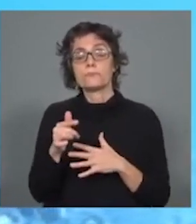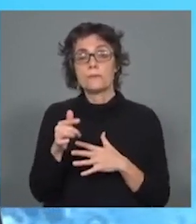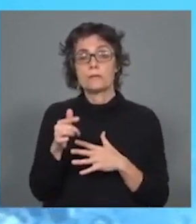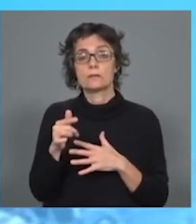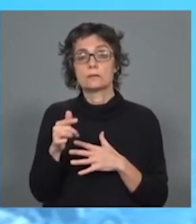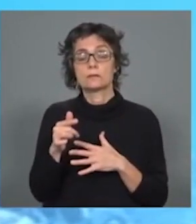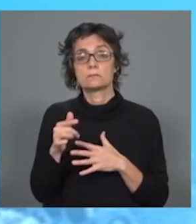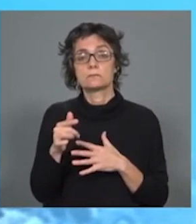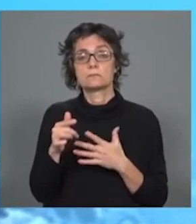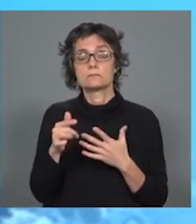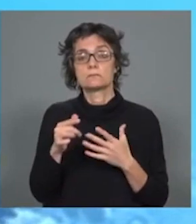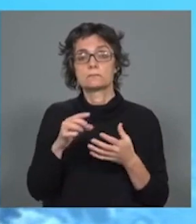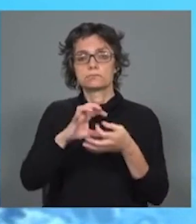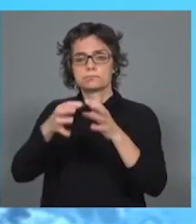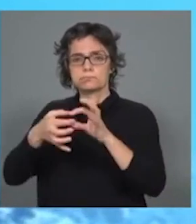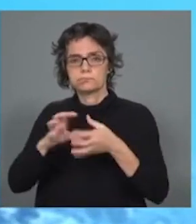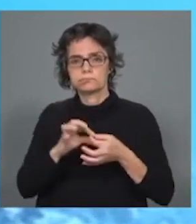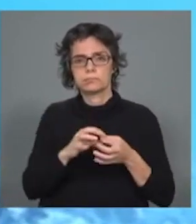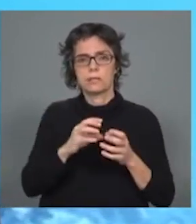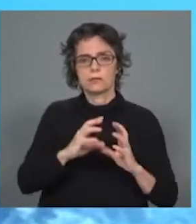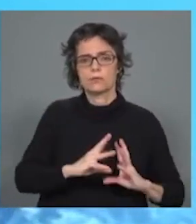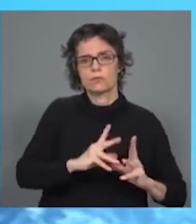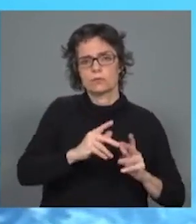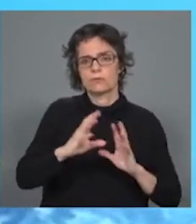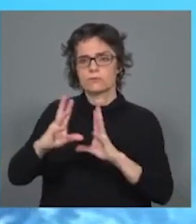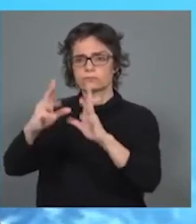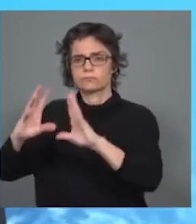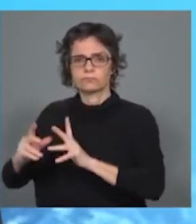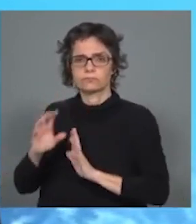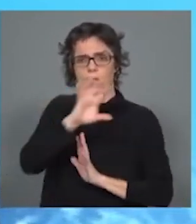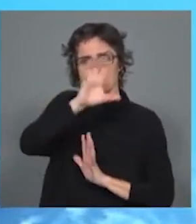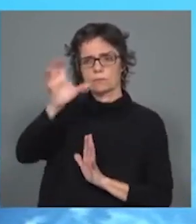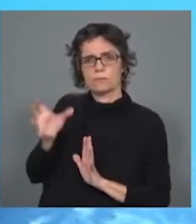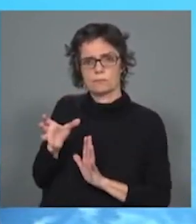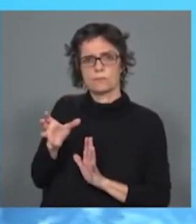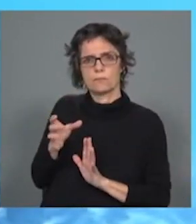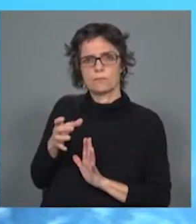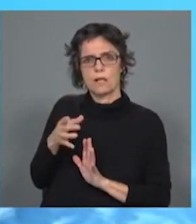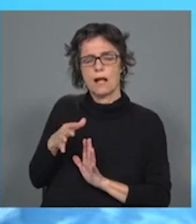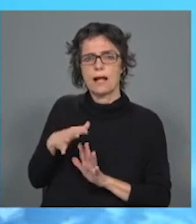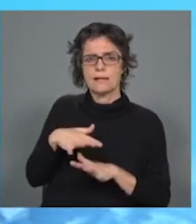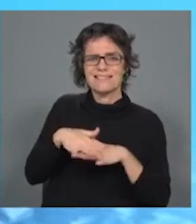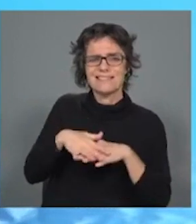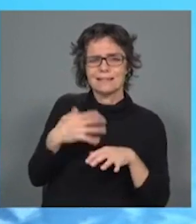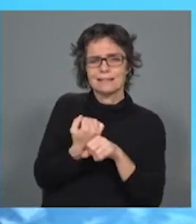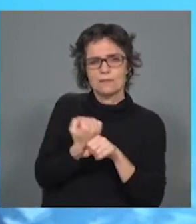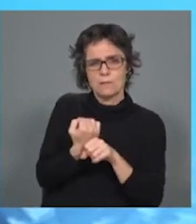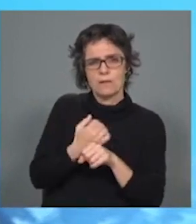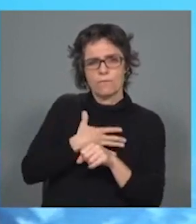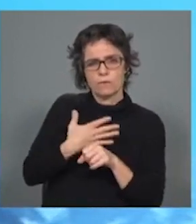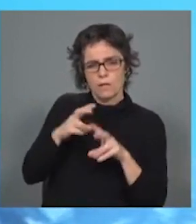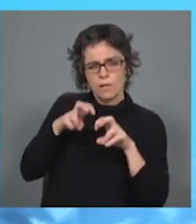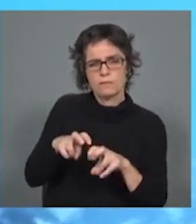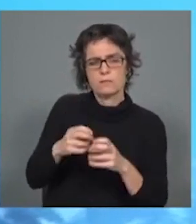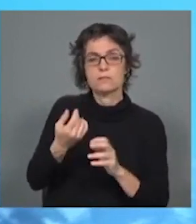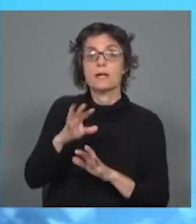mas desenvolveu-se em algumas partes do mundo um pouco este trabalho e nós